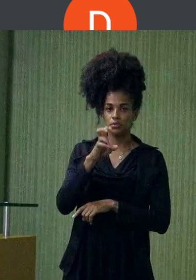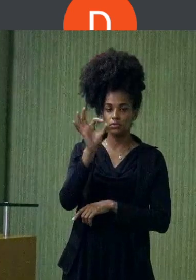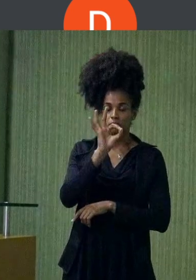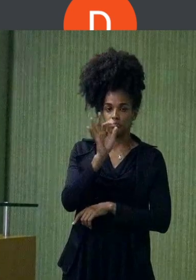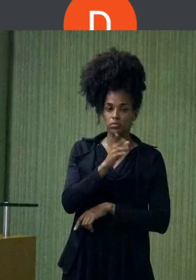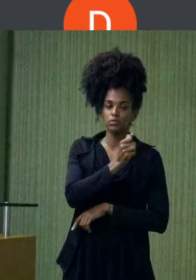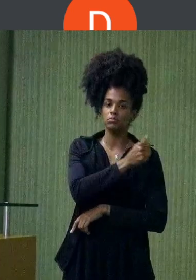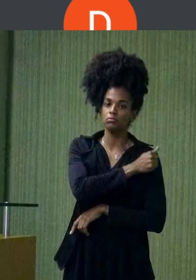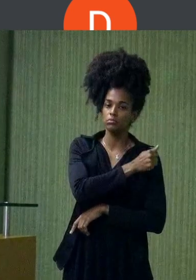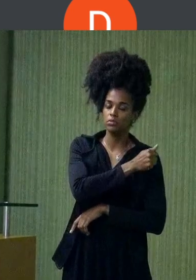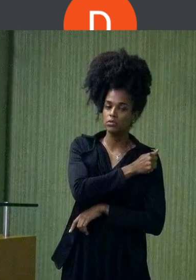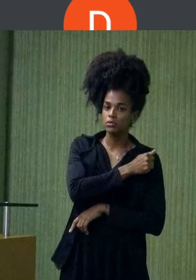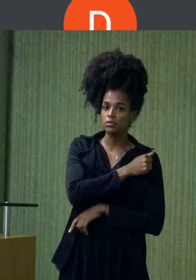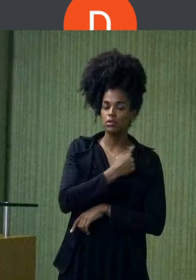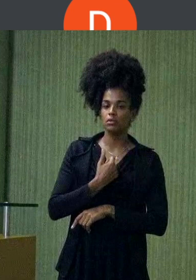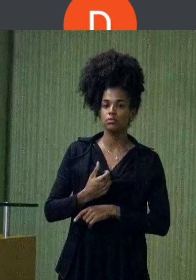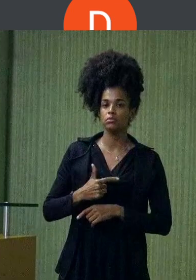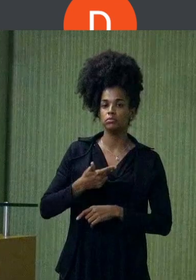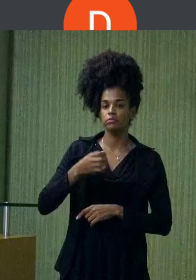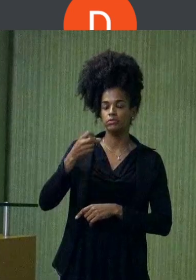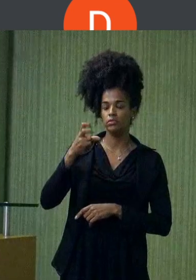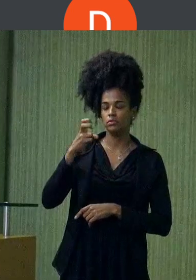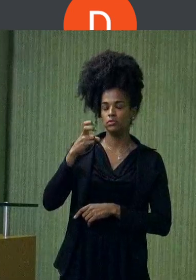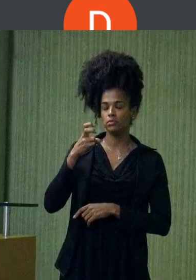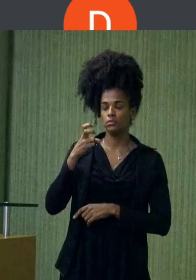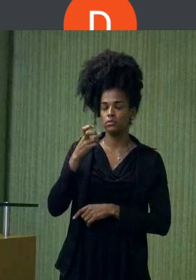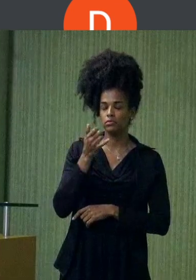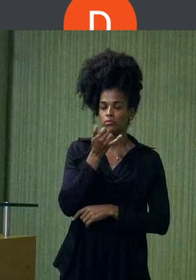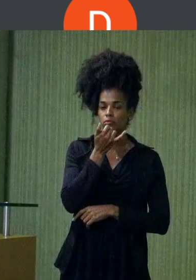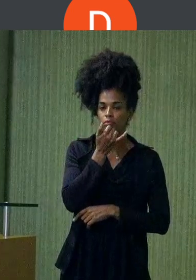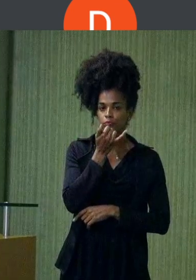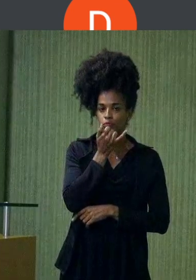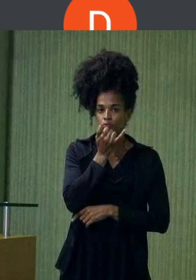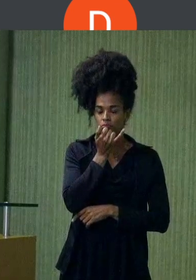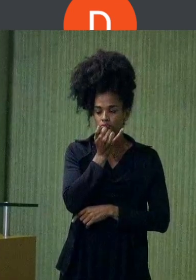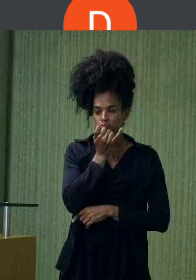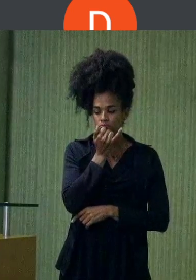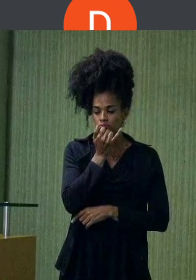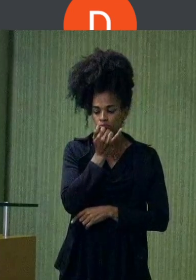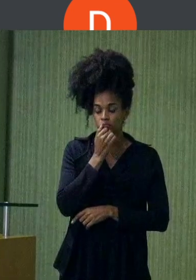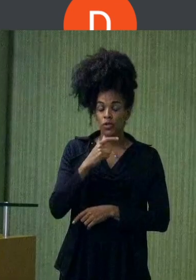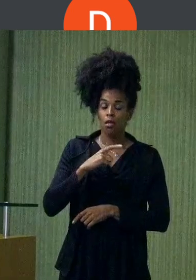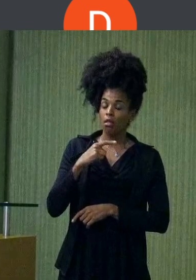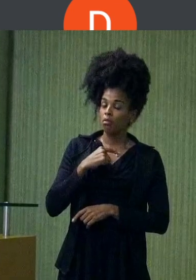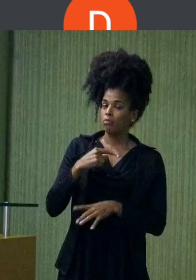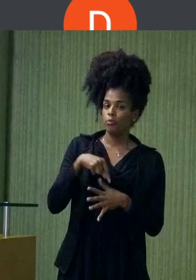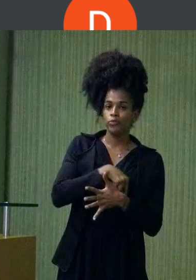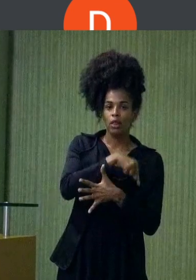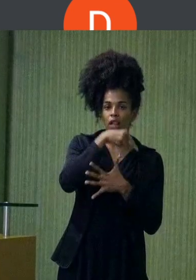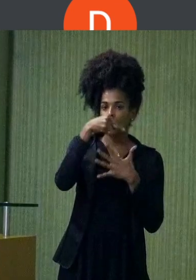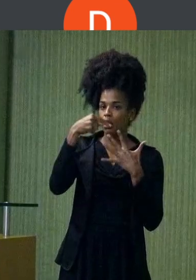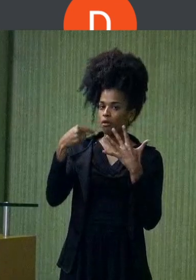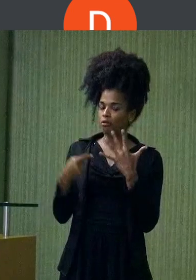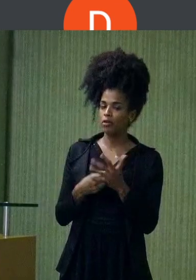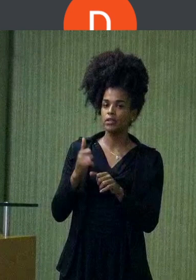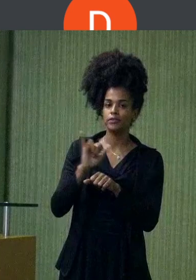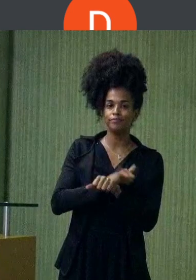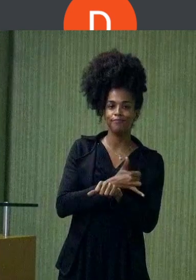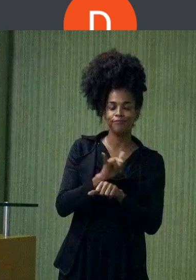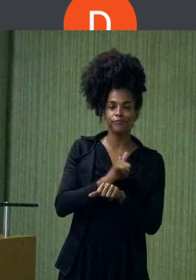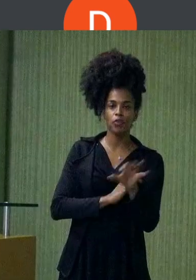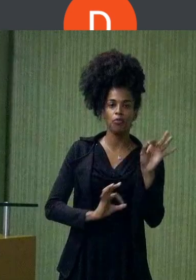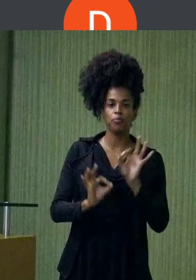escolas e a 25% dos Estudantes né E temos 11 estratégias aí pontuadas eh Há uma